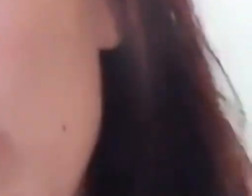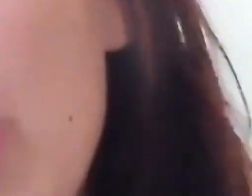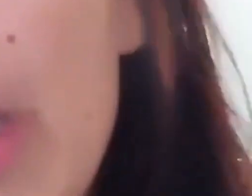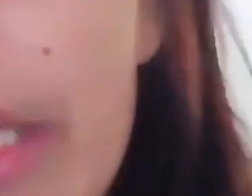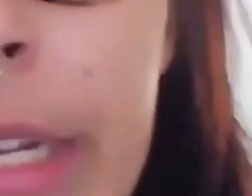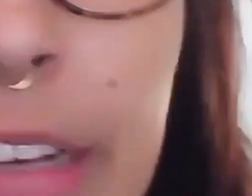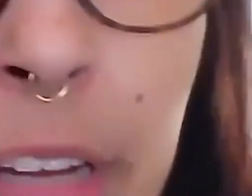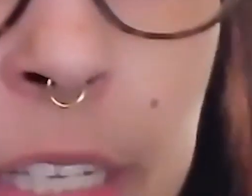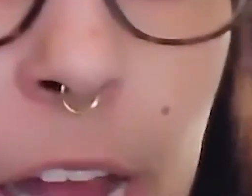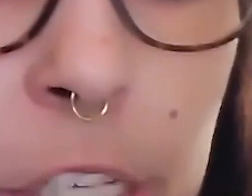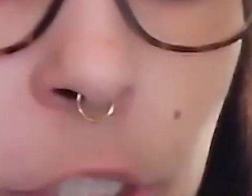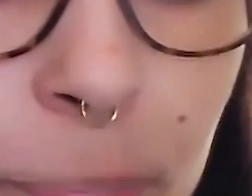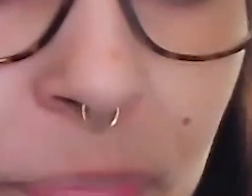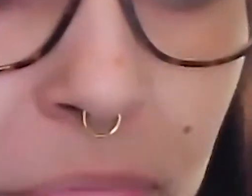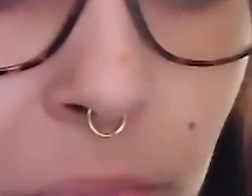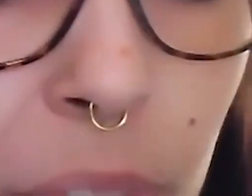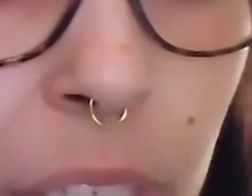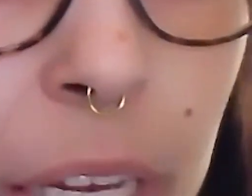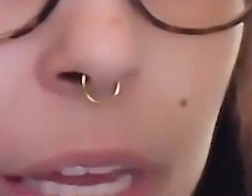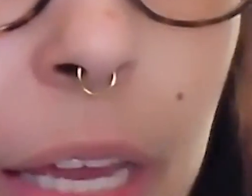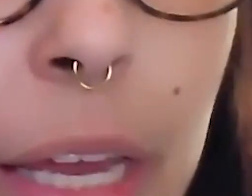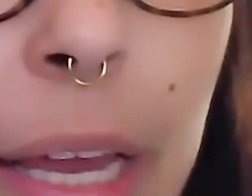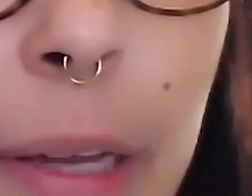nós somos, né, na verdade.